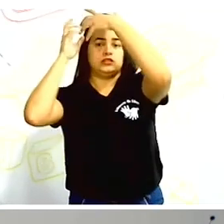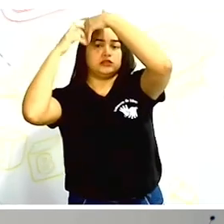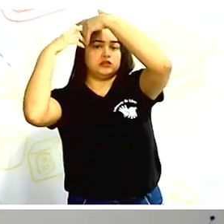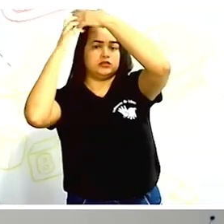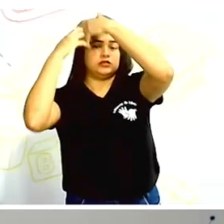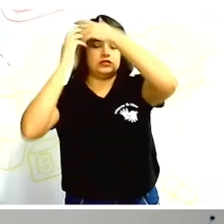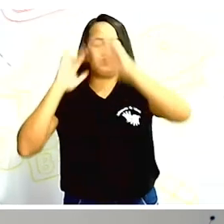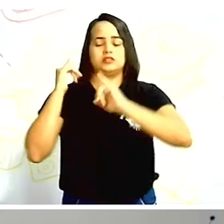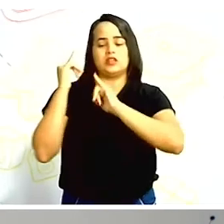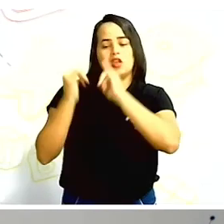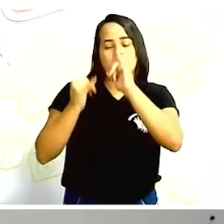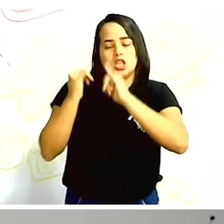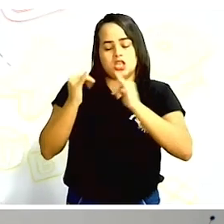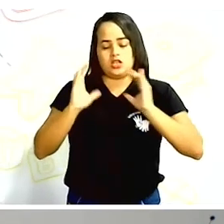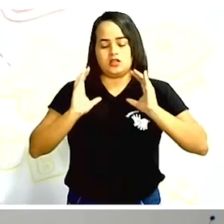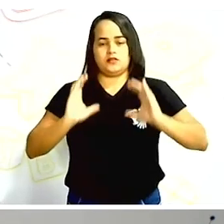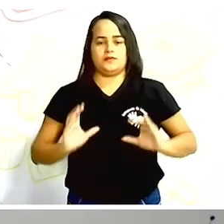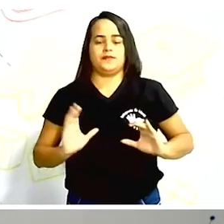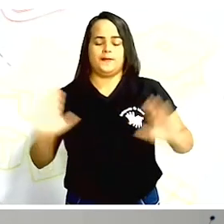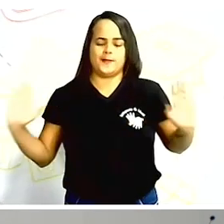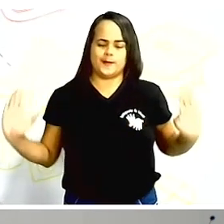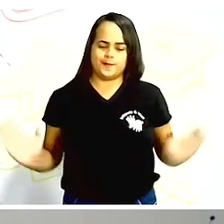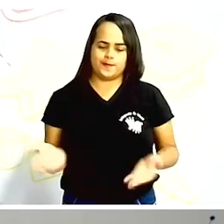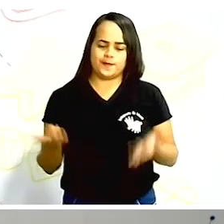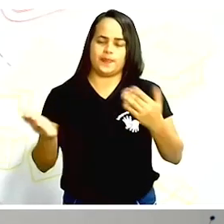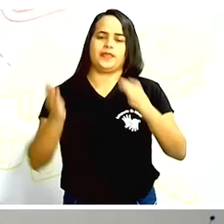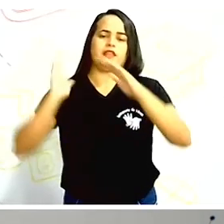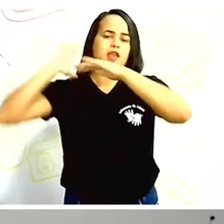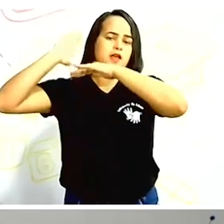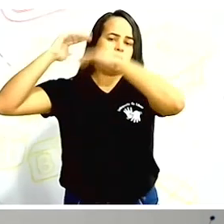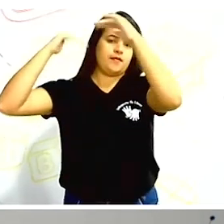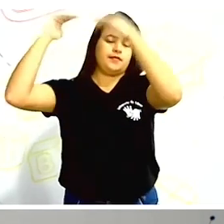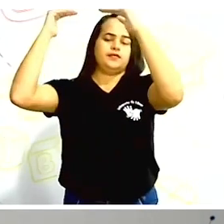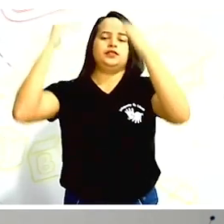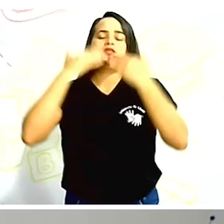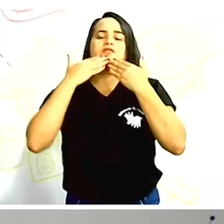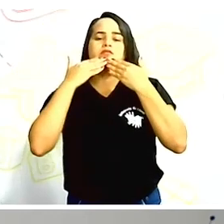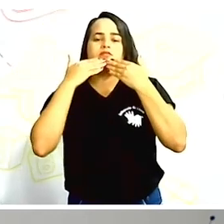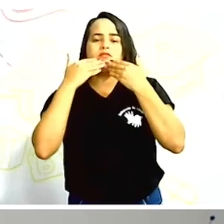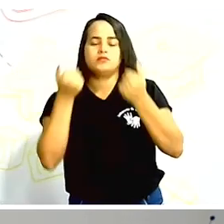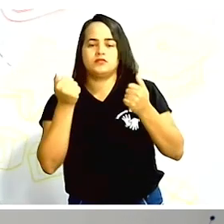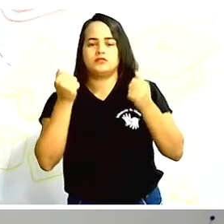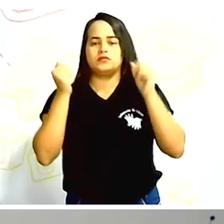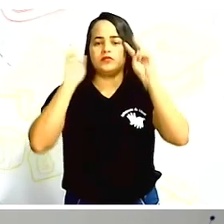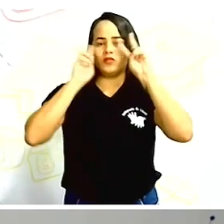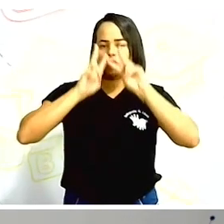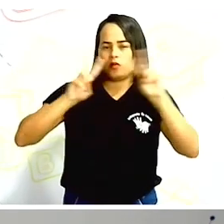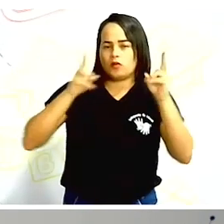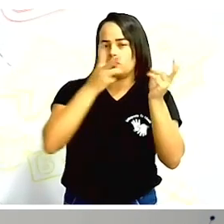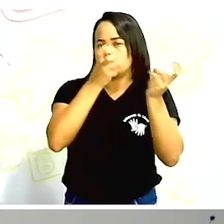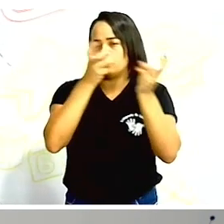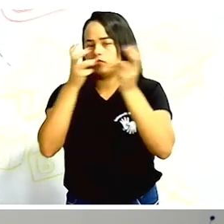Então essa energia vai motivar, vai nos dar capacidade melhor de concentração e também ajudar no